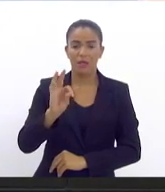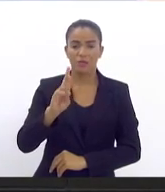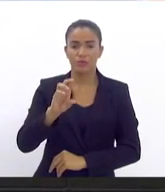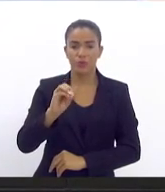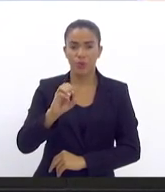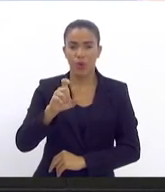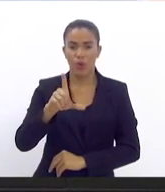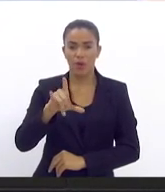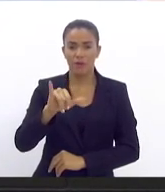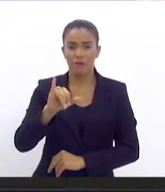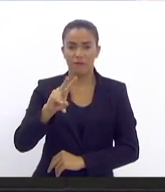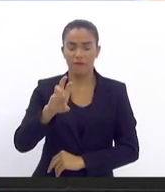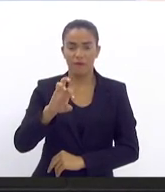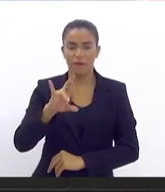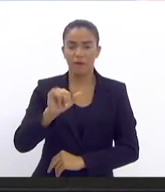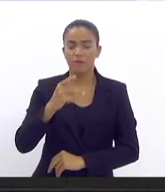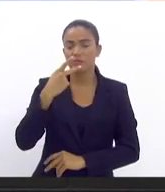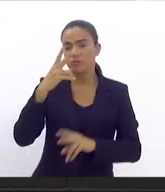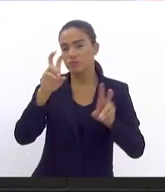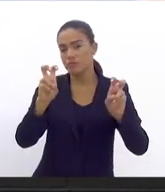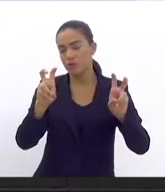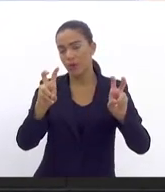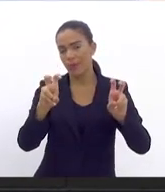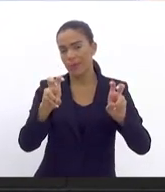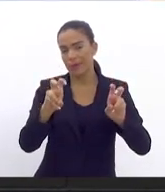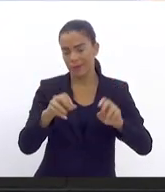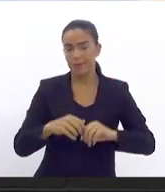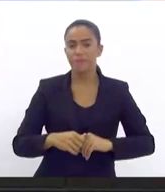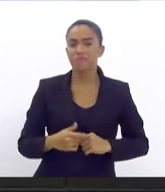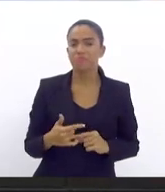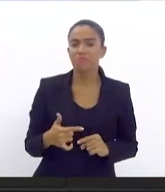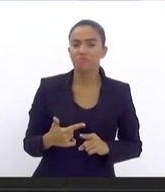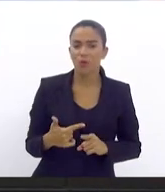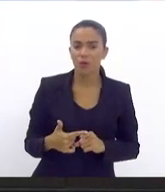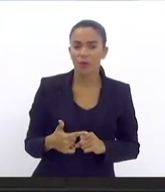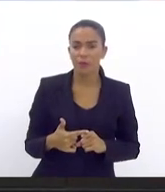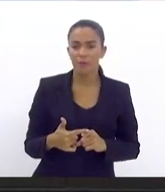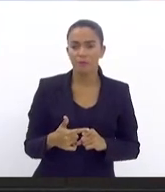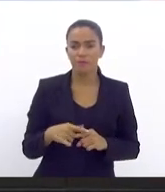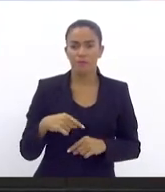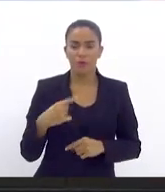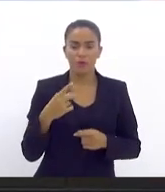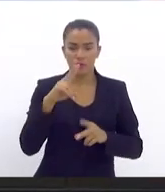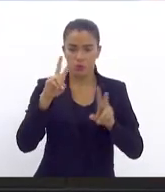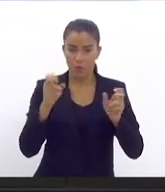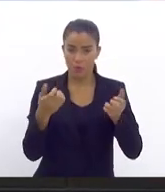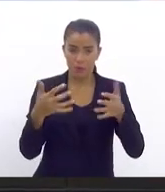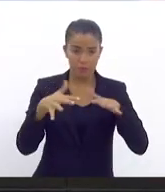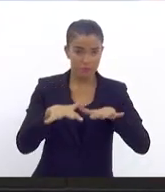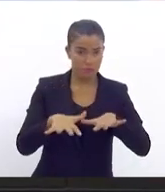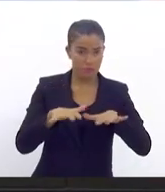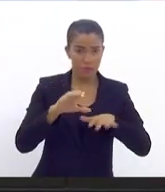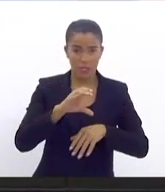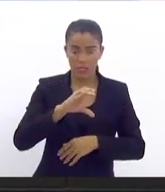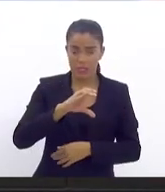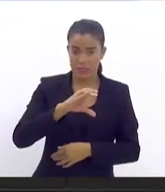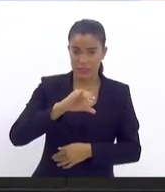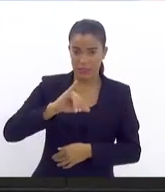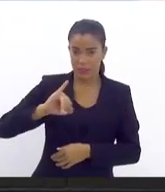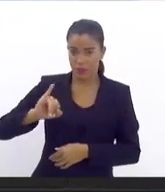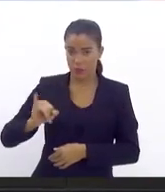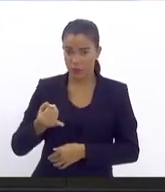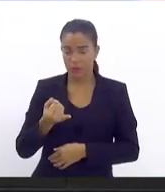Eu trago essa questão de ordem pelo seguinte. A gente tem, para a inclusão na pauta da CCJ,